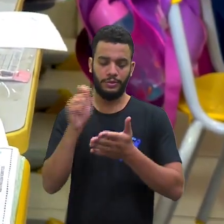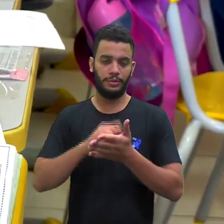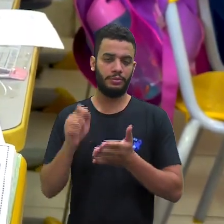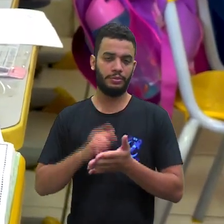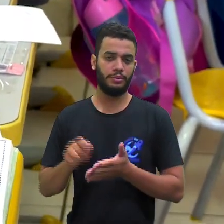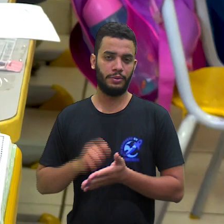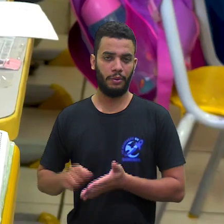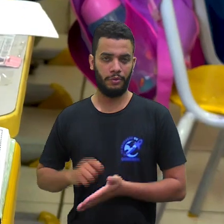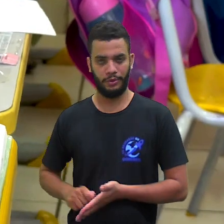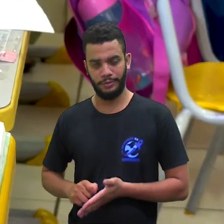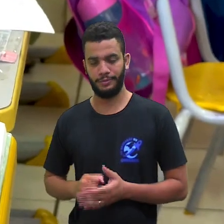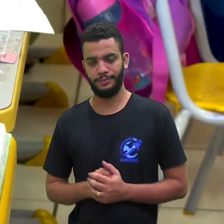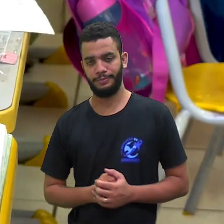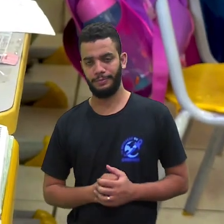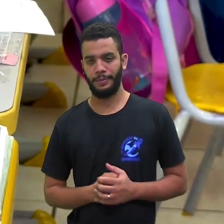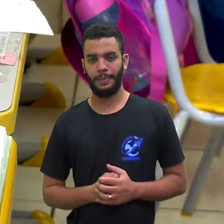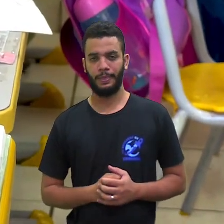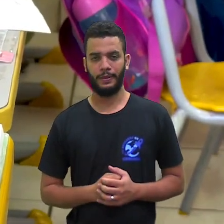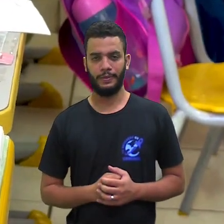faz o 3 lá, faz.